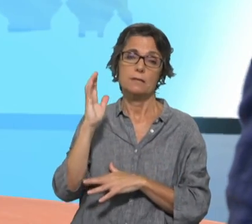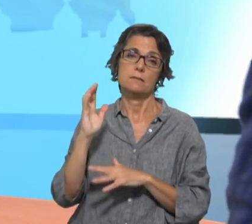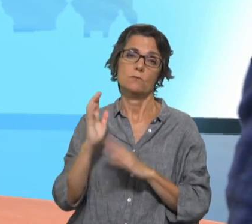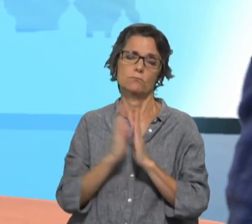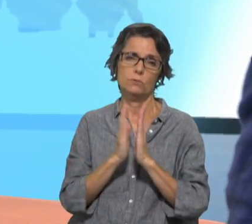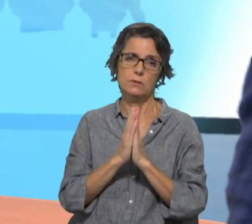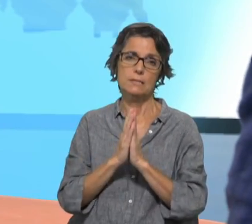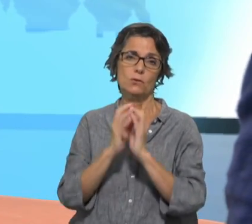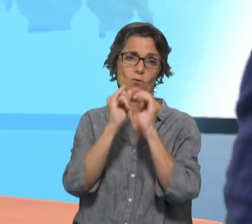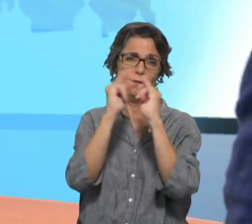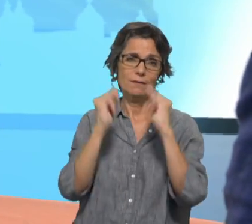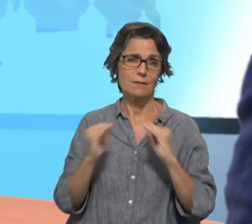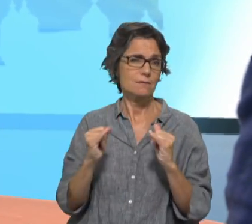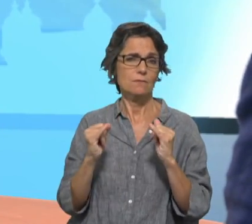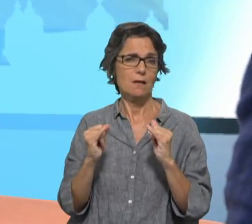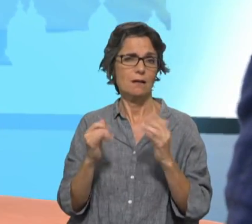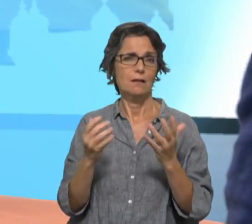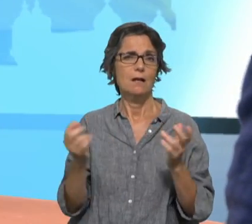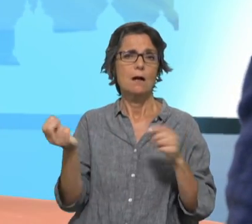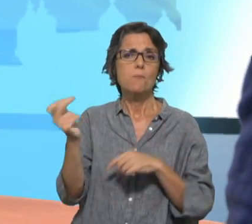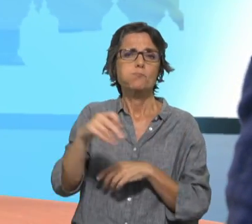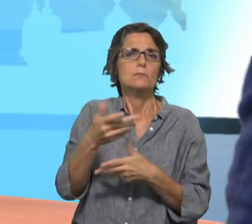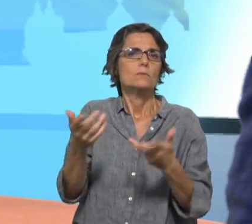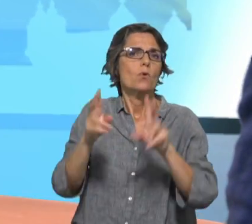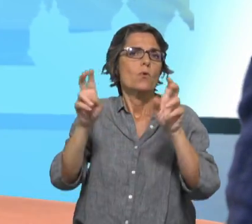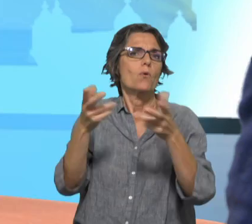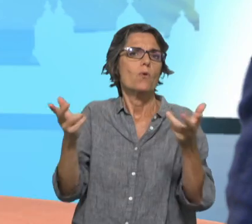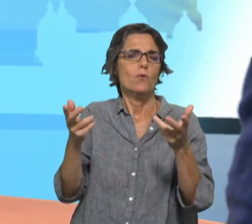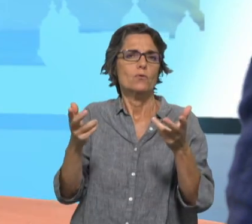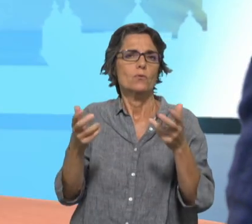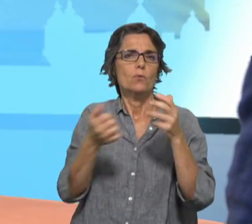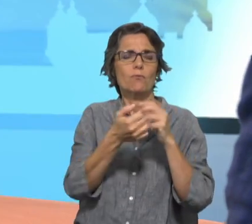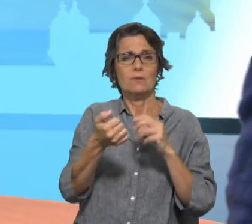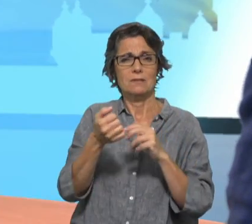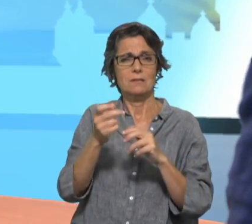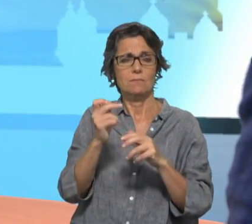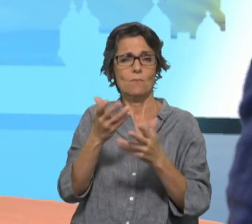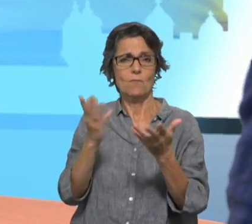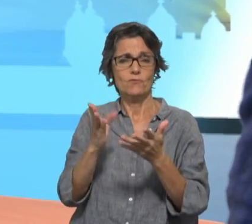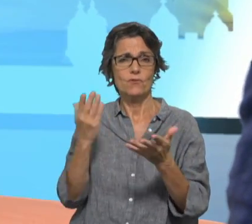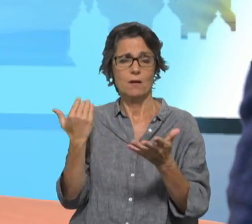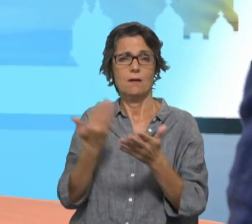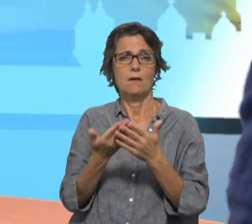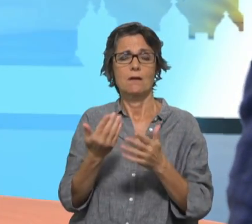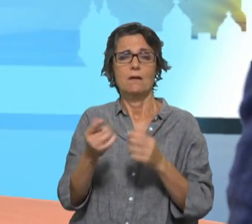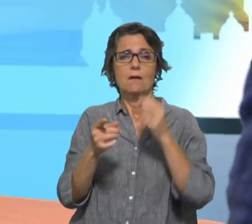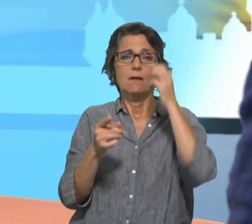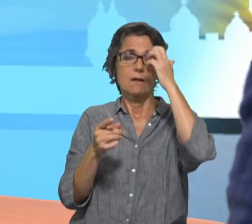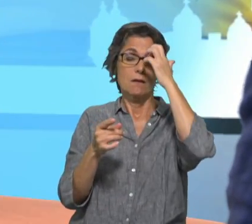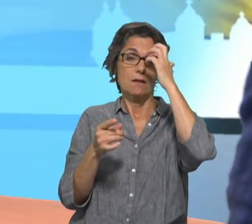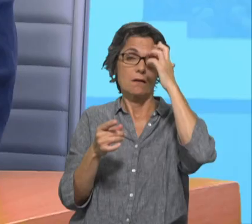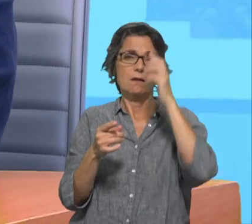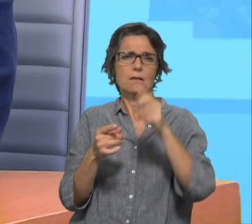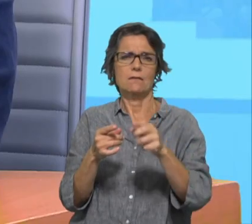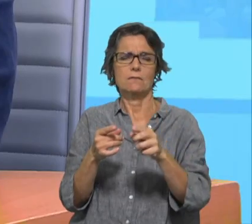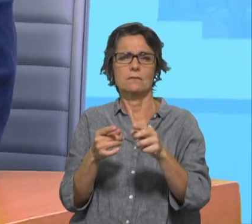53º, que já acontece? Desde logo, eu não sei se noutras áreas, noutros setores da pastoral da Igreja há